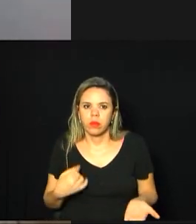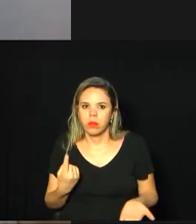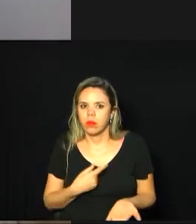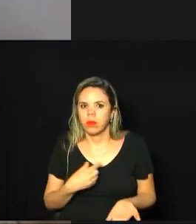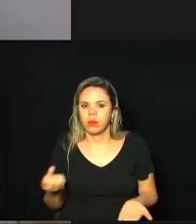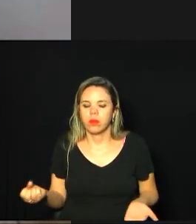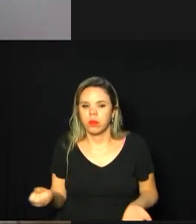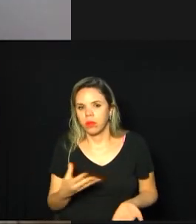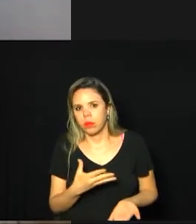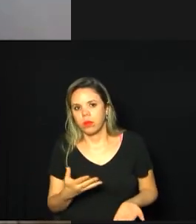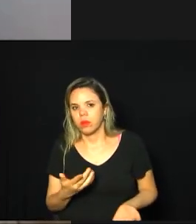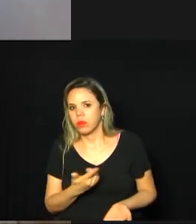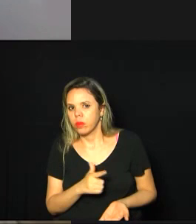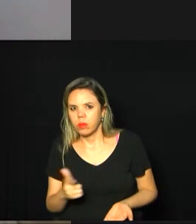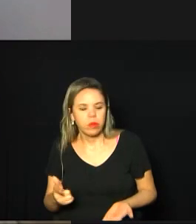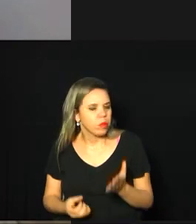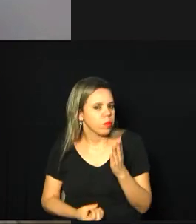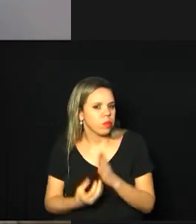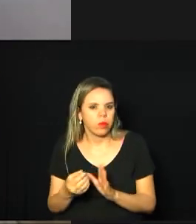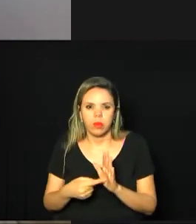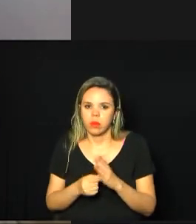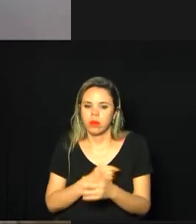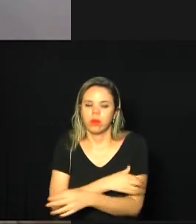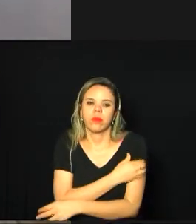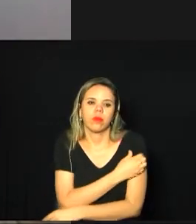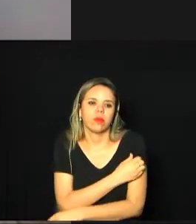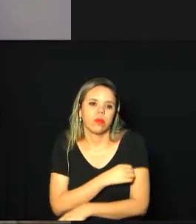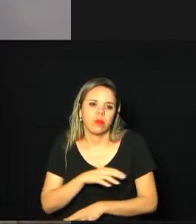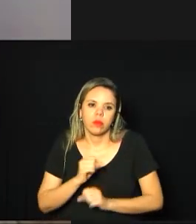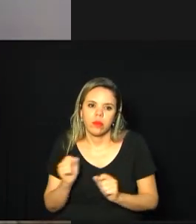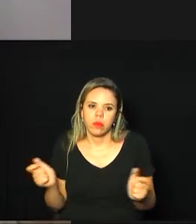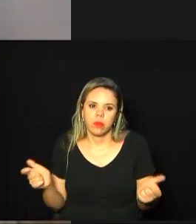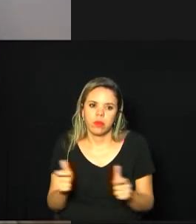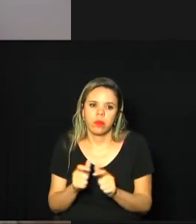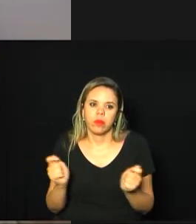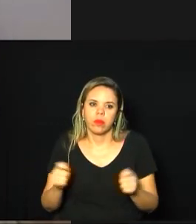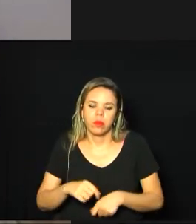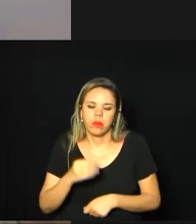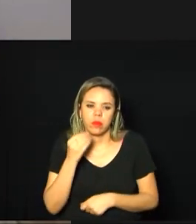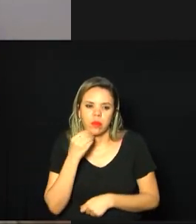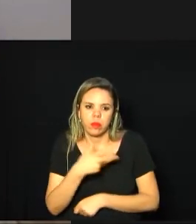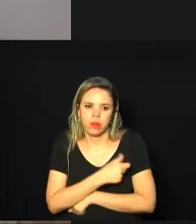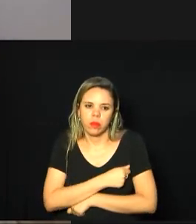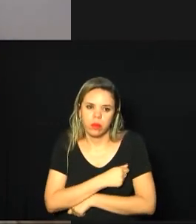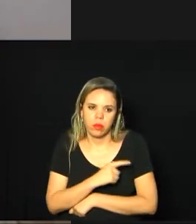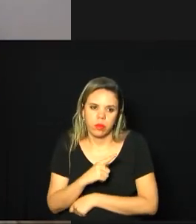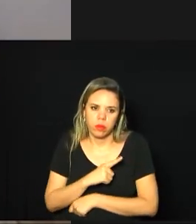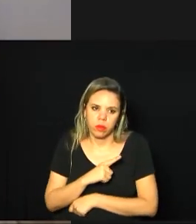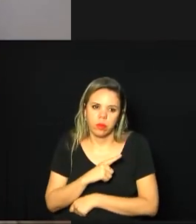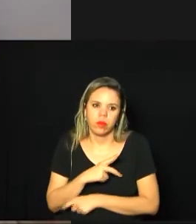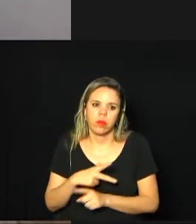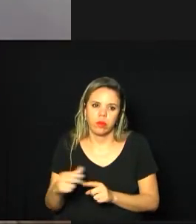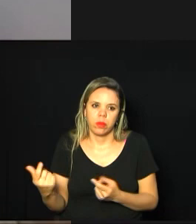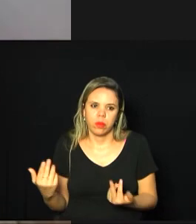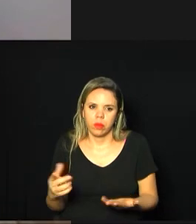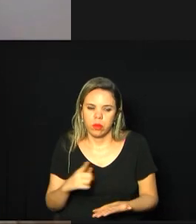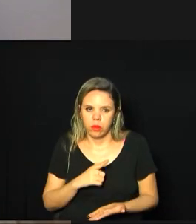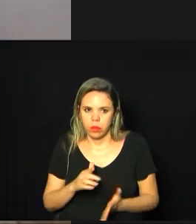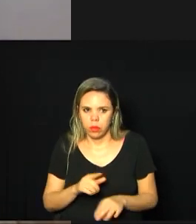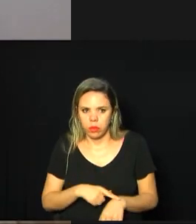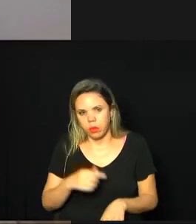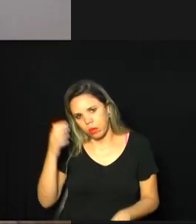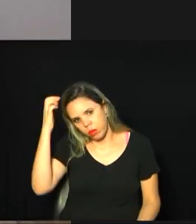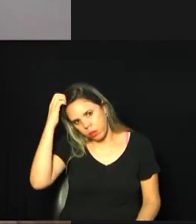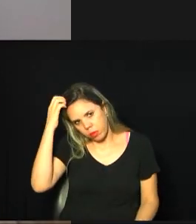novas variantes não apareçam, né, e diminuam as possibilidades das vacinas terem validade como elas têm neste